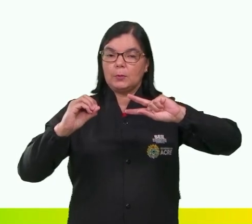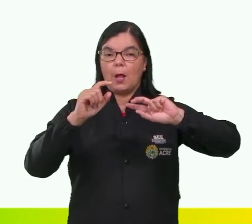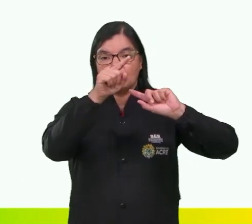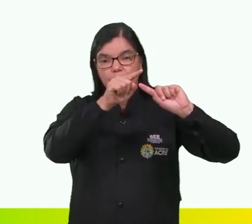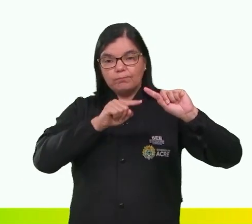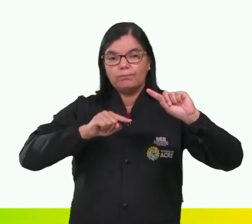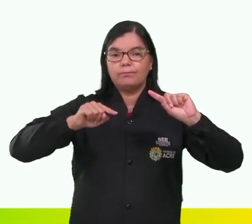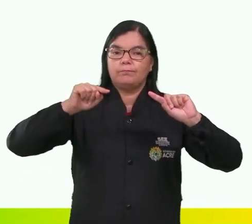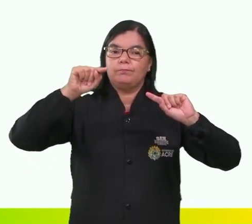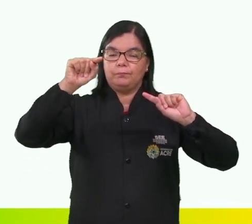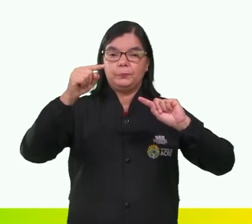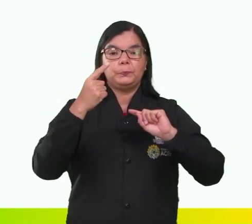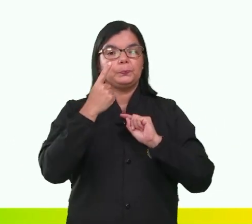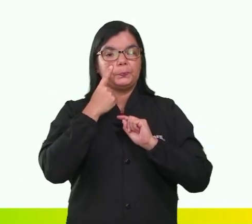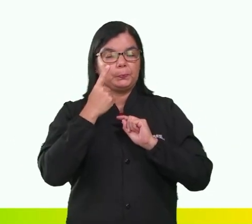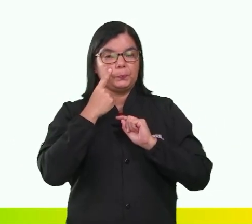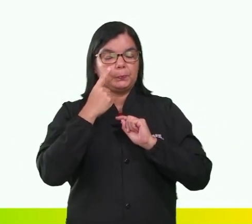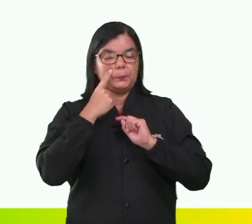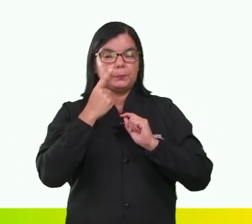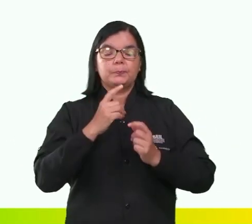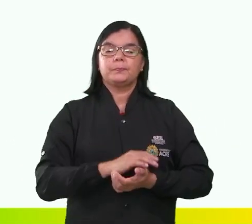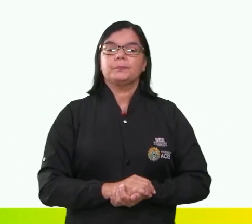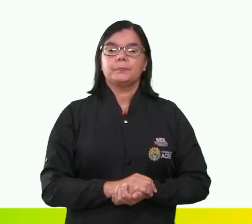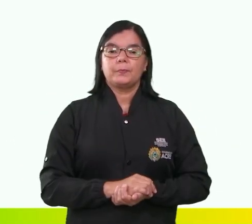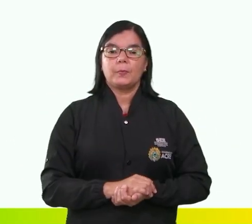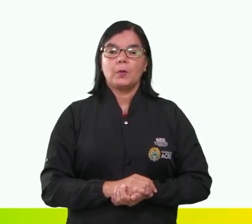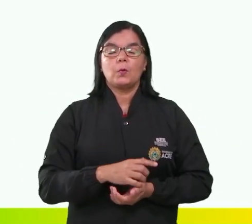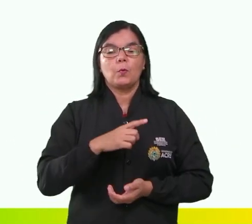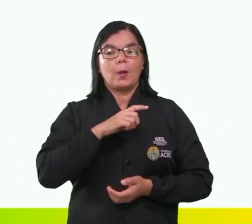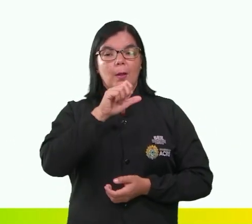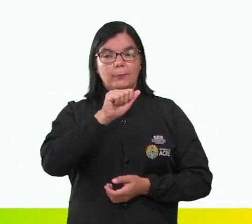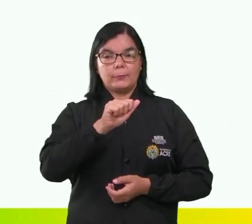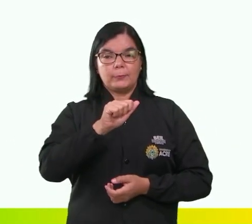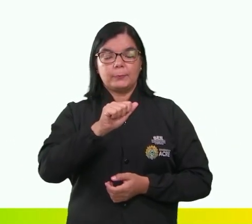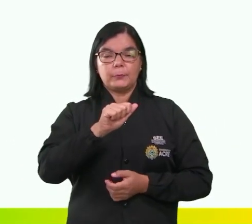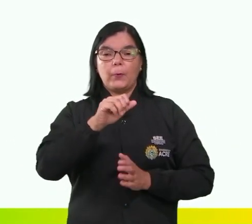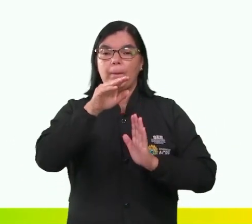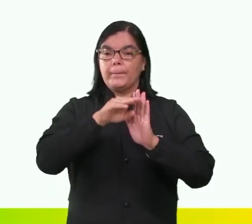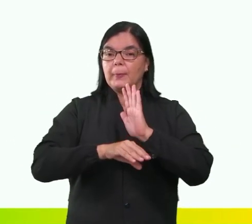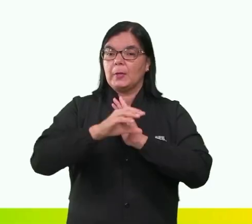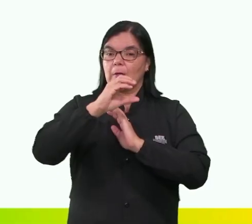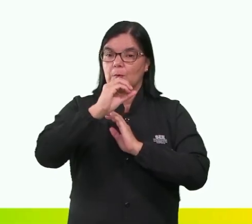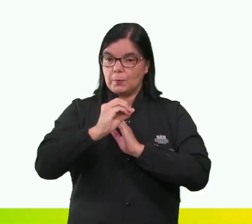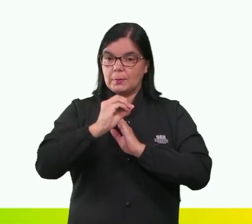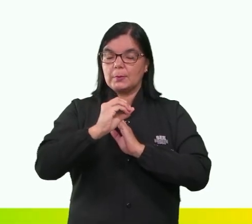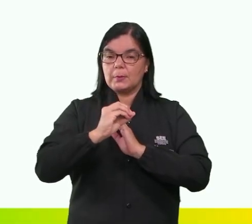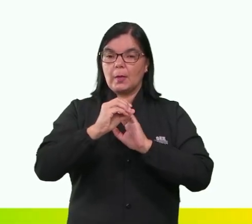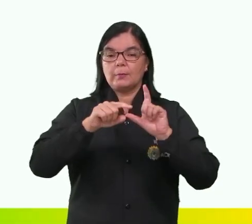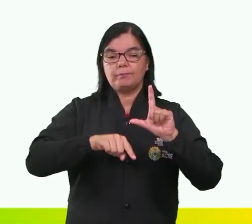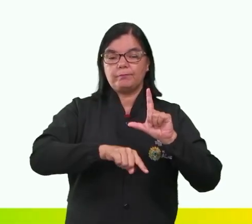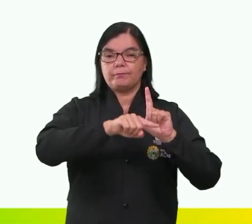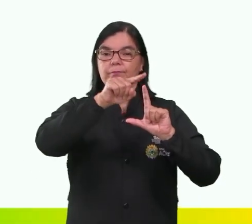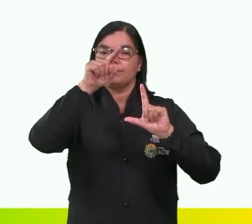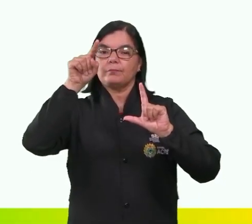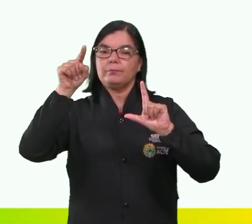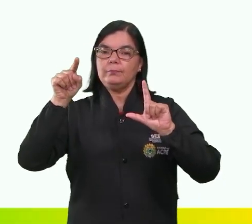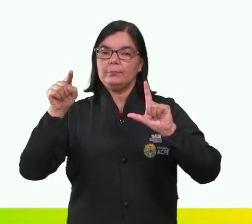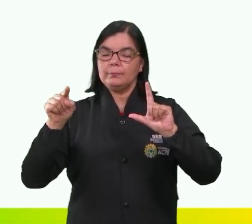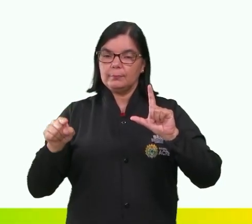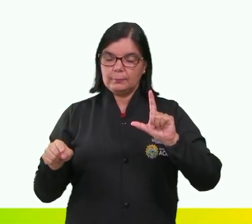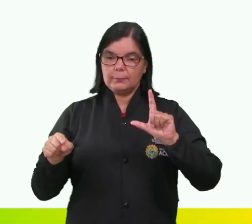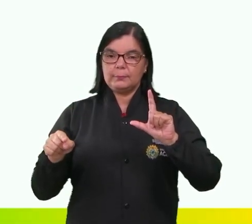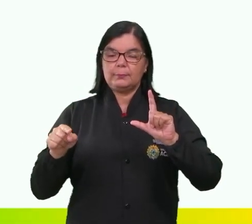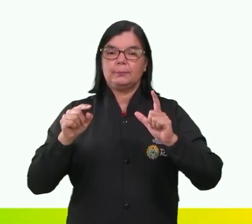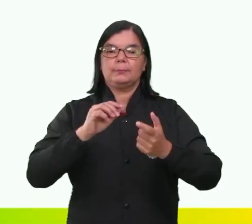cima, como você pode ver nesse primeiro aqui, e quando A for menor do que zero, a concavidade é